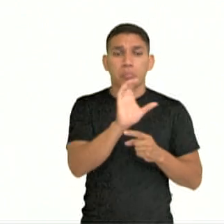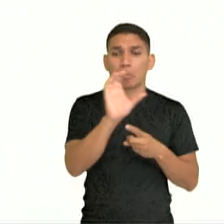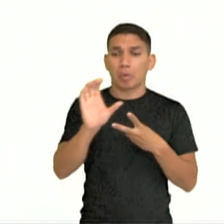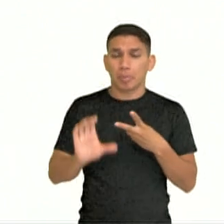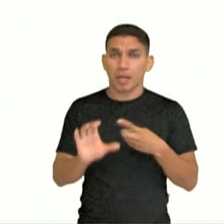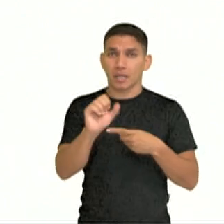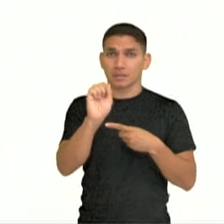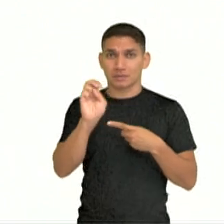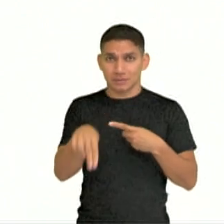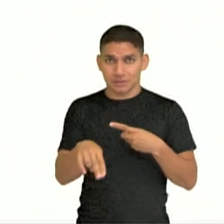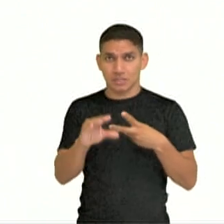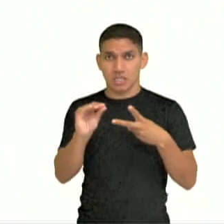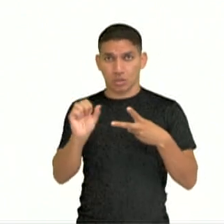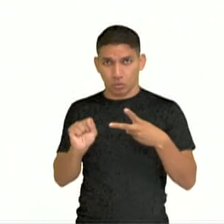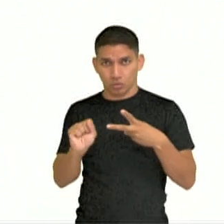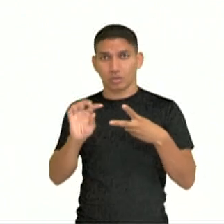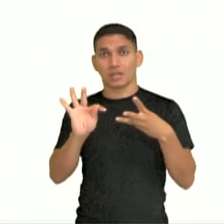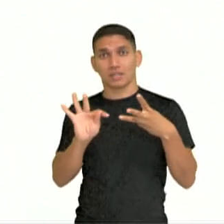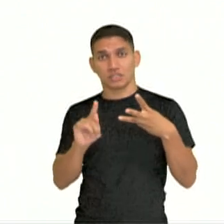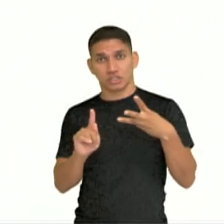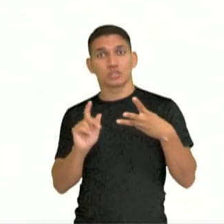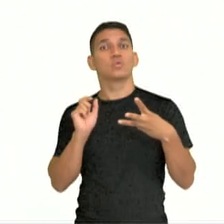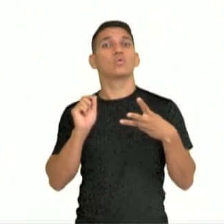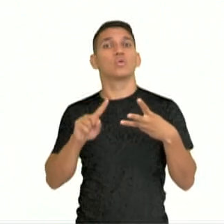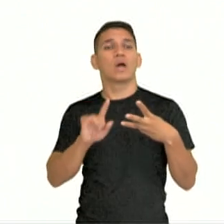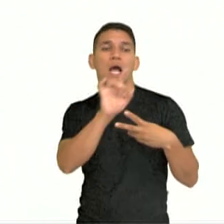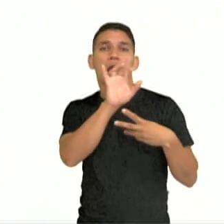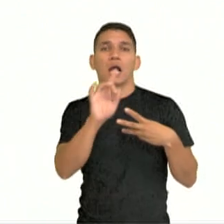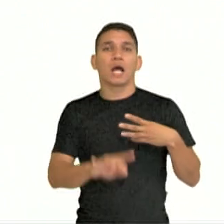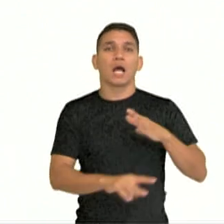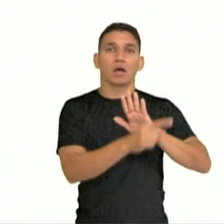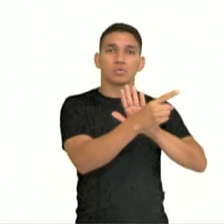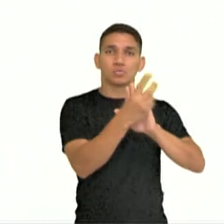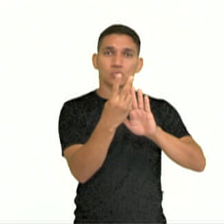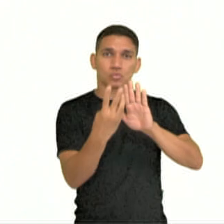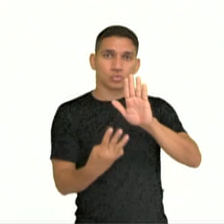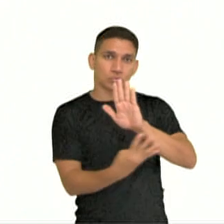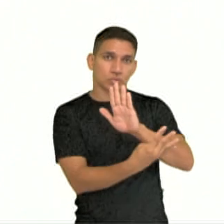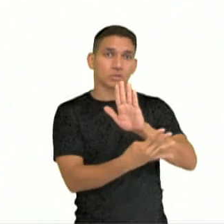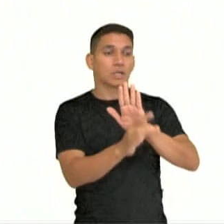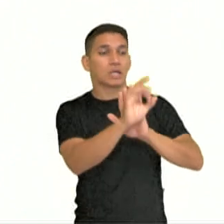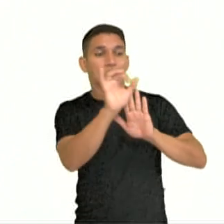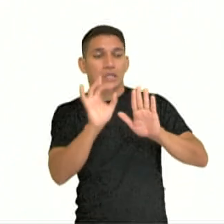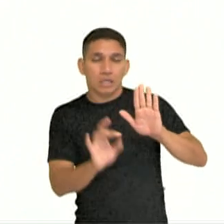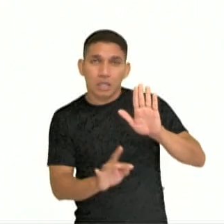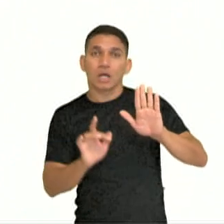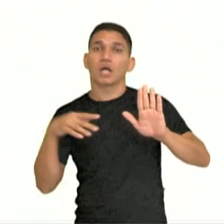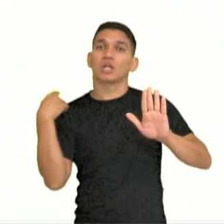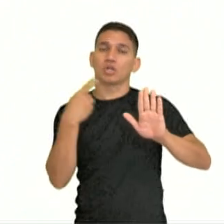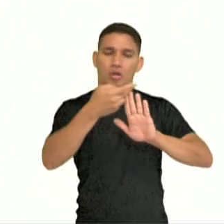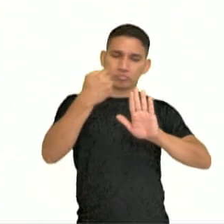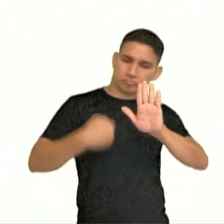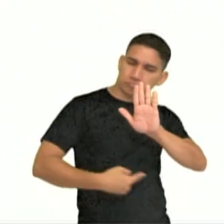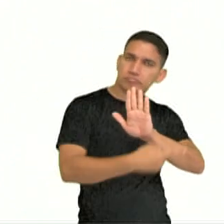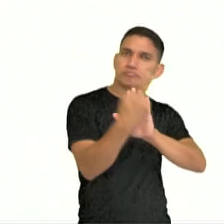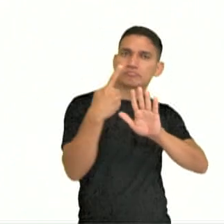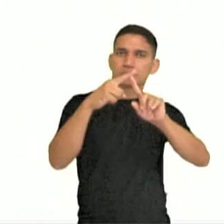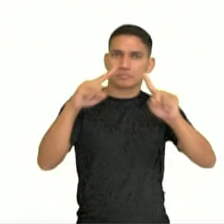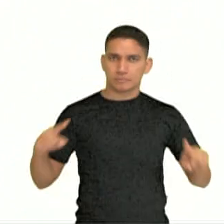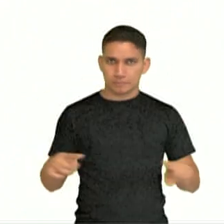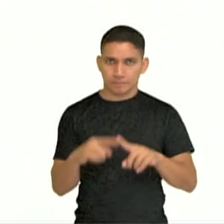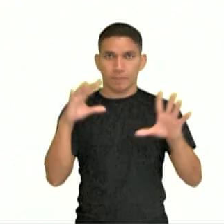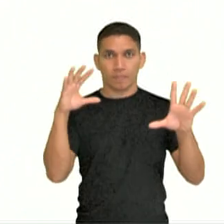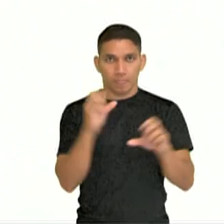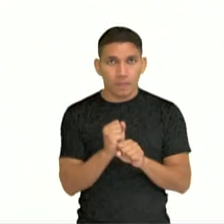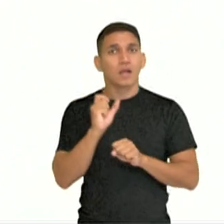seno, cosseno e tangente em cada um dos quadrantes da nossa circunferência trigonométrica. Para